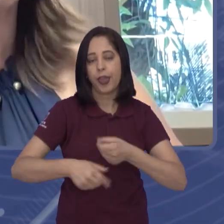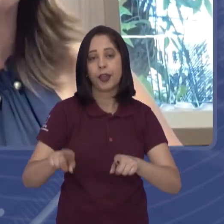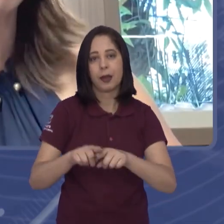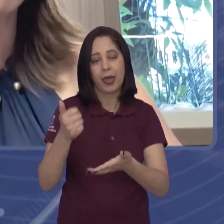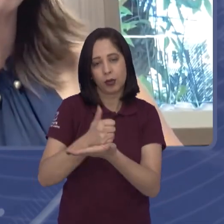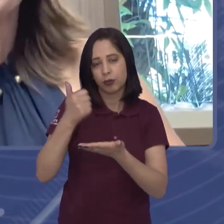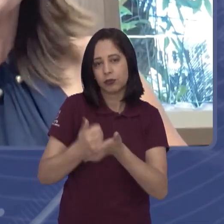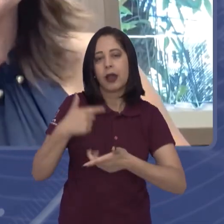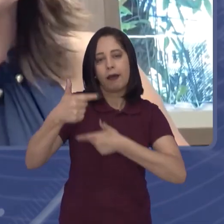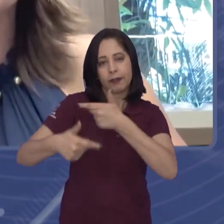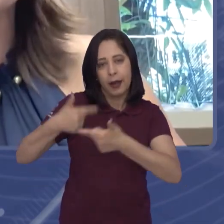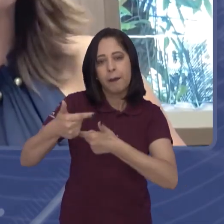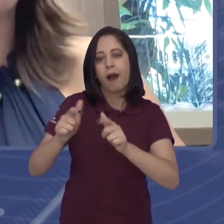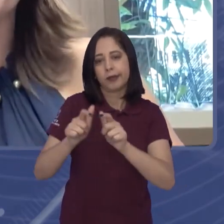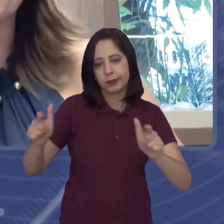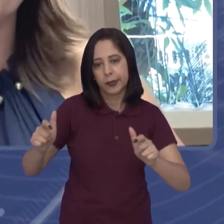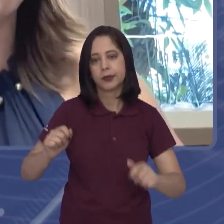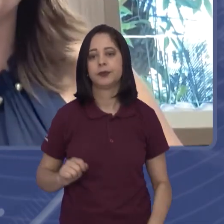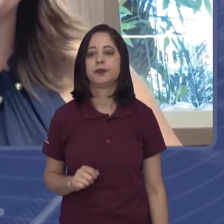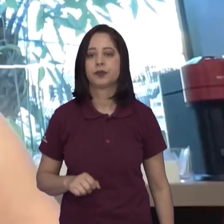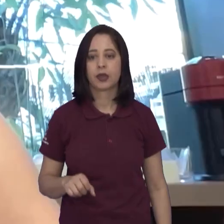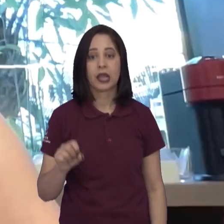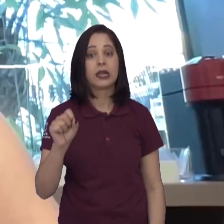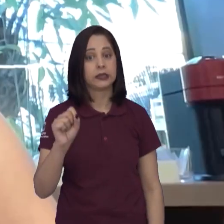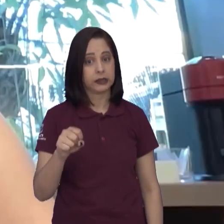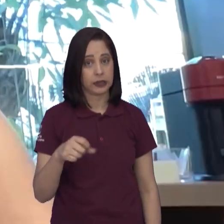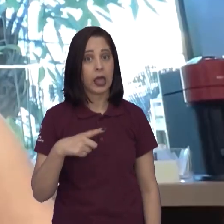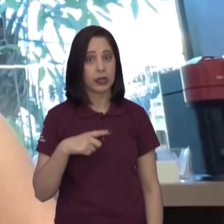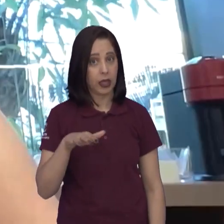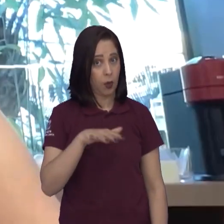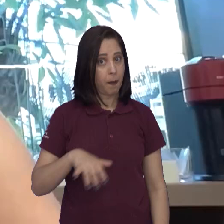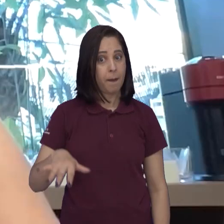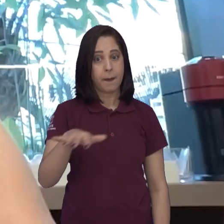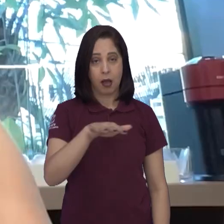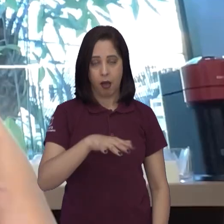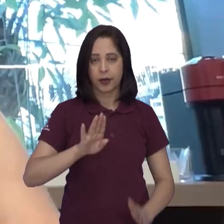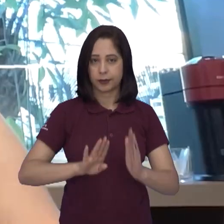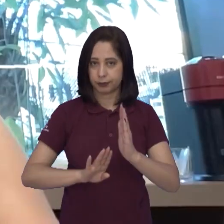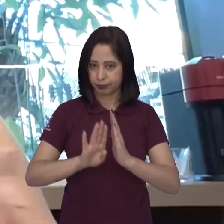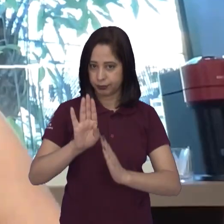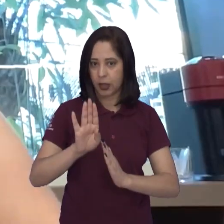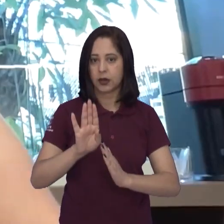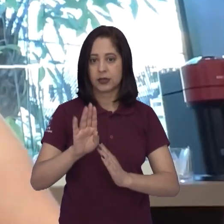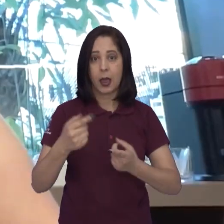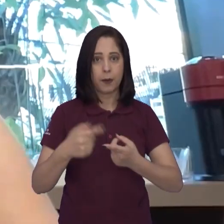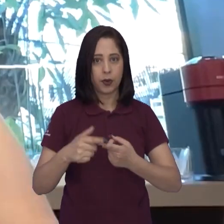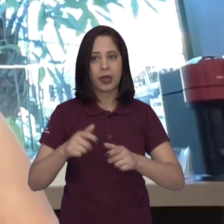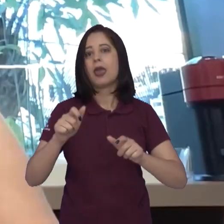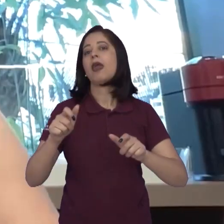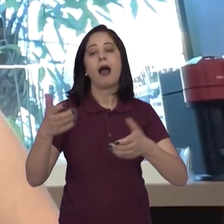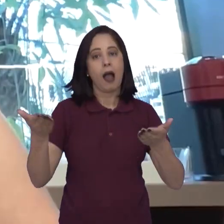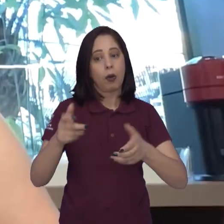também. Isso, a gente tem um mercado muito promissor, né? Cada vez mais as pessoas estão se